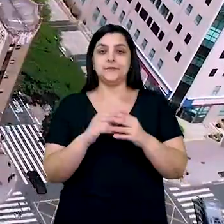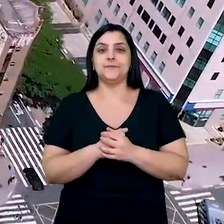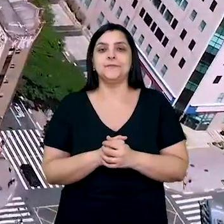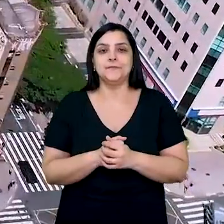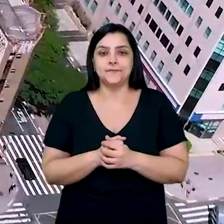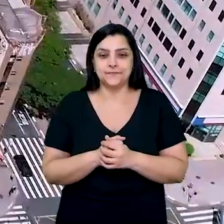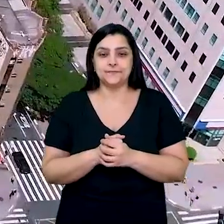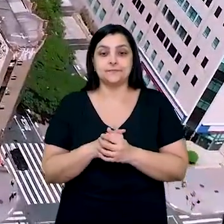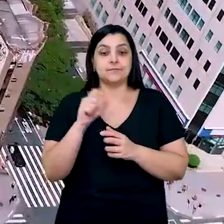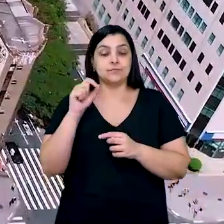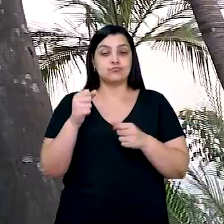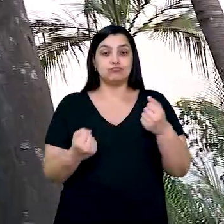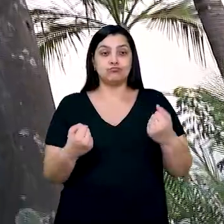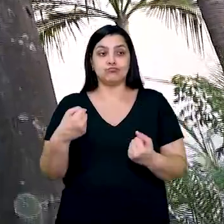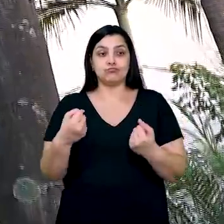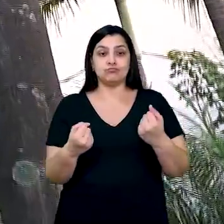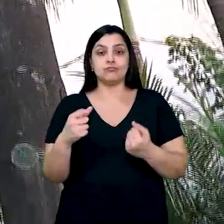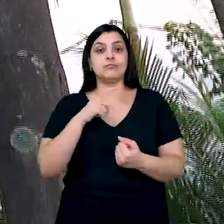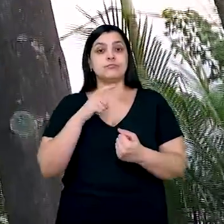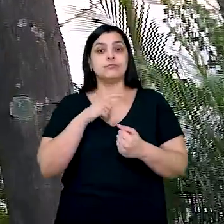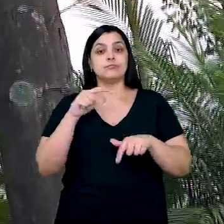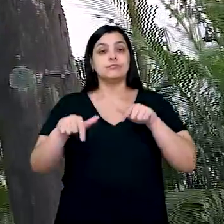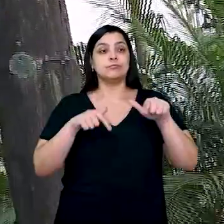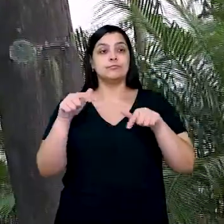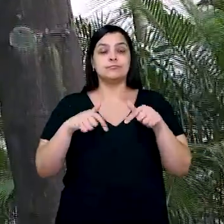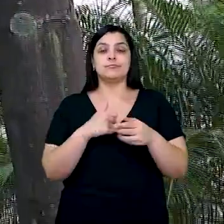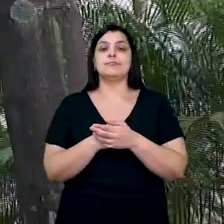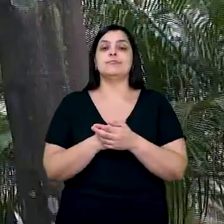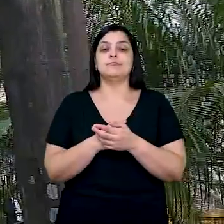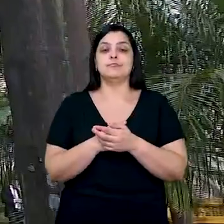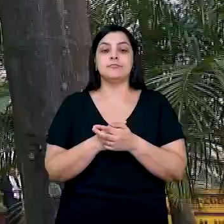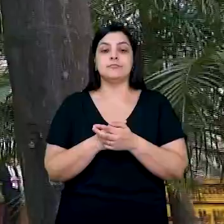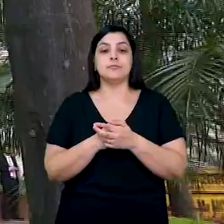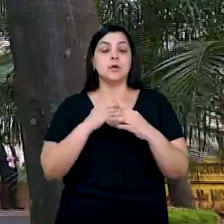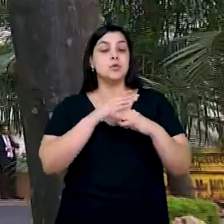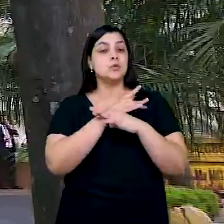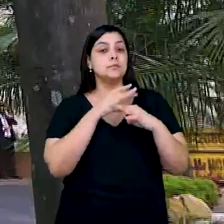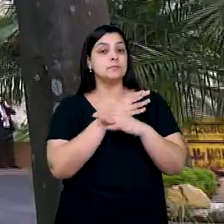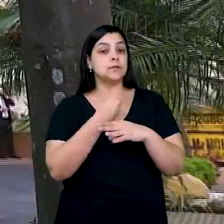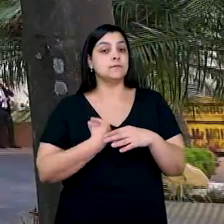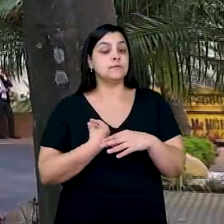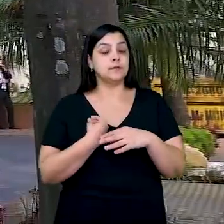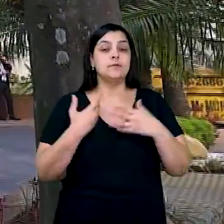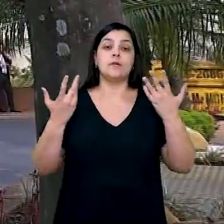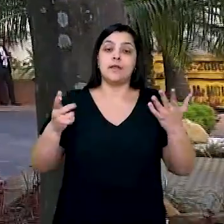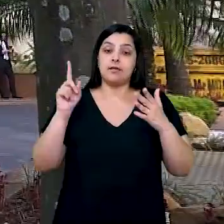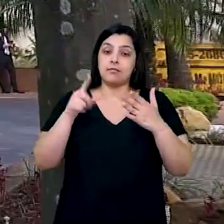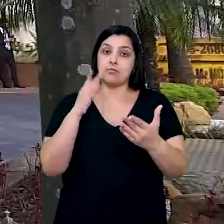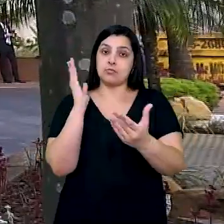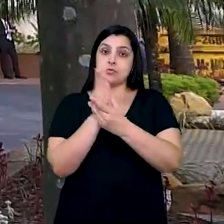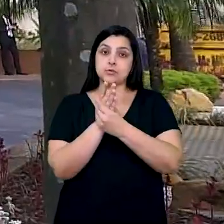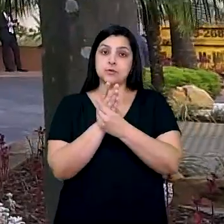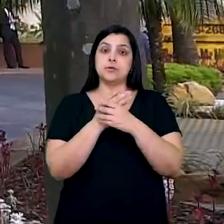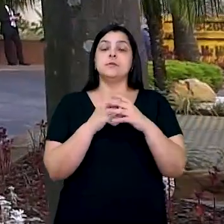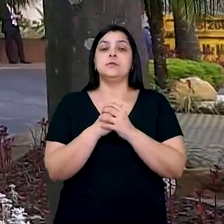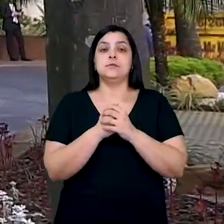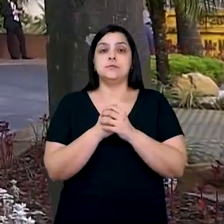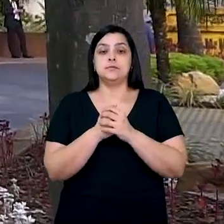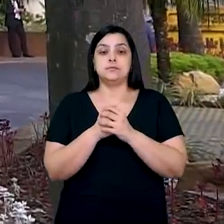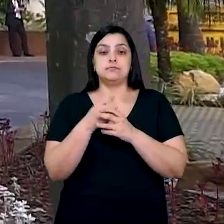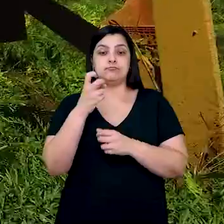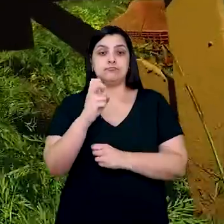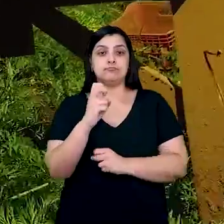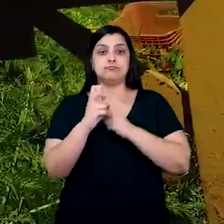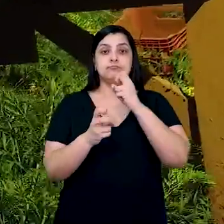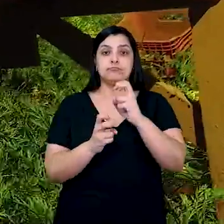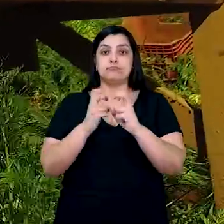o TRT, o tratorista se enquadrava como trabalhador urbano e, portanto, aplicava-se ao caso a prescrição